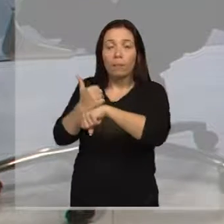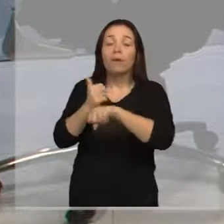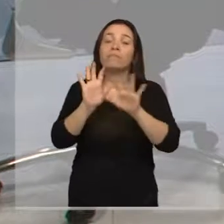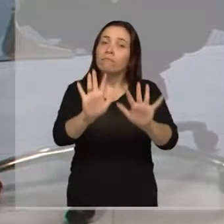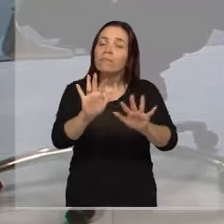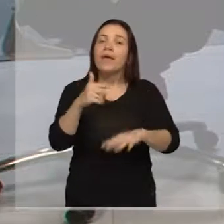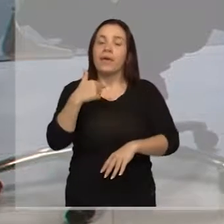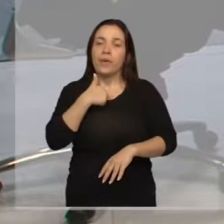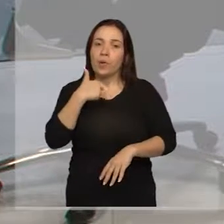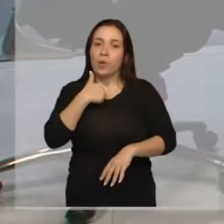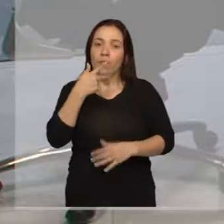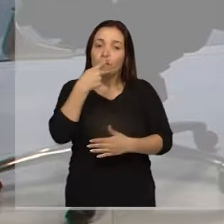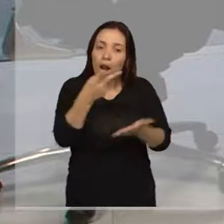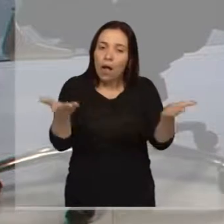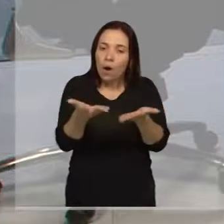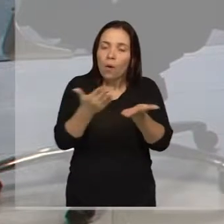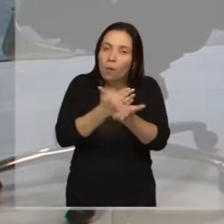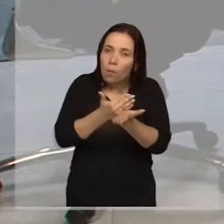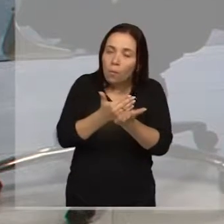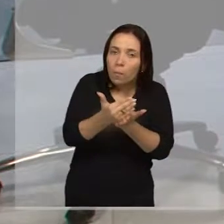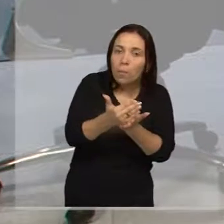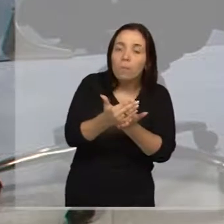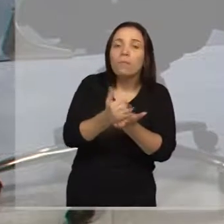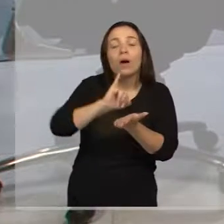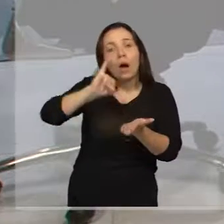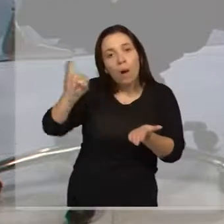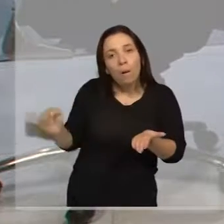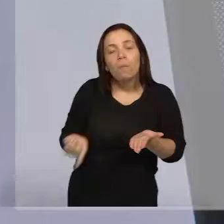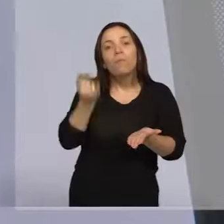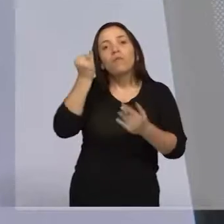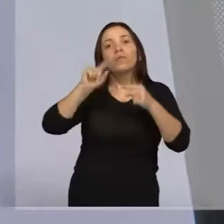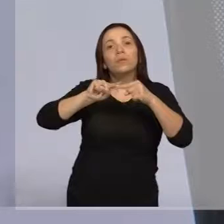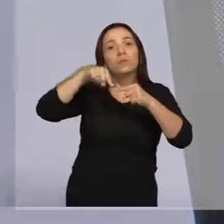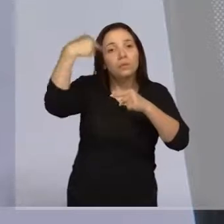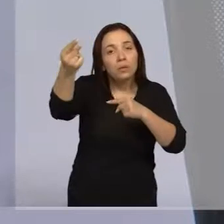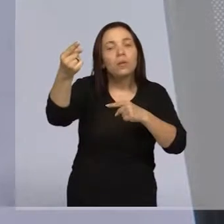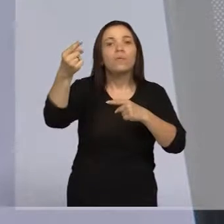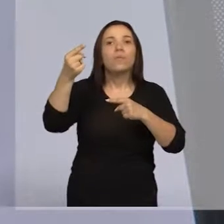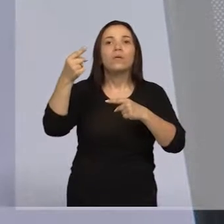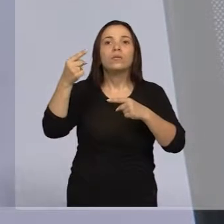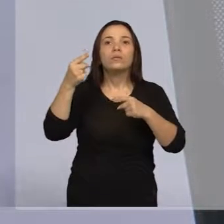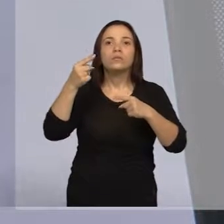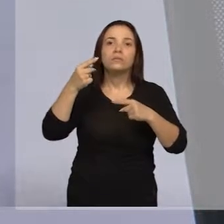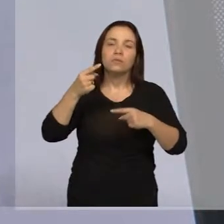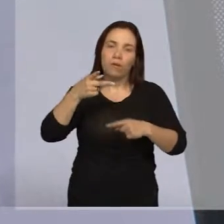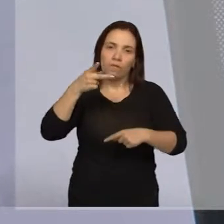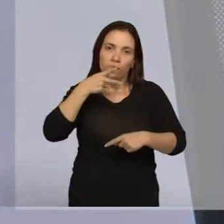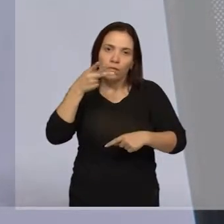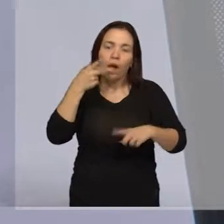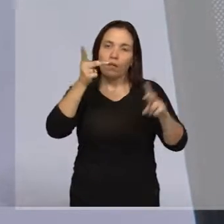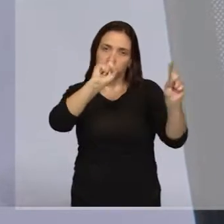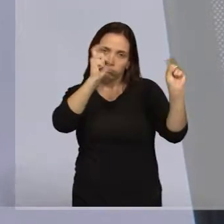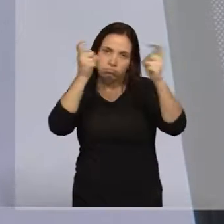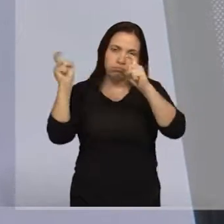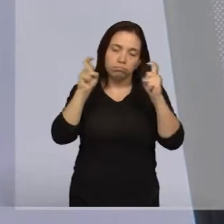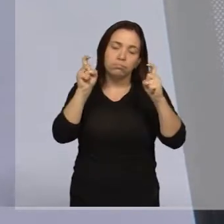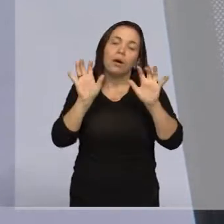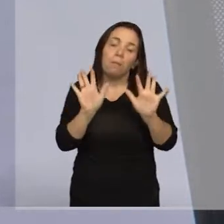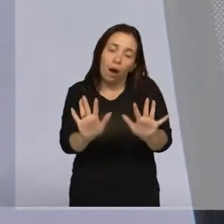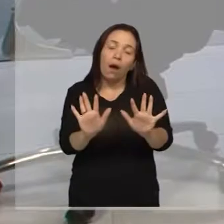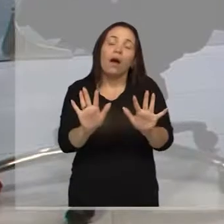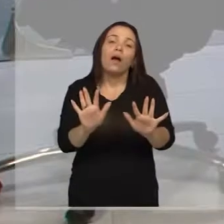estou colocando isso aqui no começo, aí pode ser que a gente tenha a oportunidade na frente de rever isso, e eu reveria.